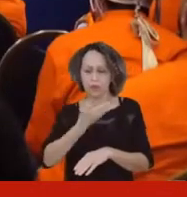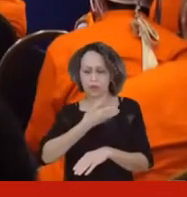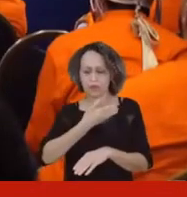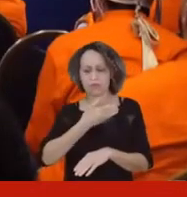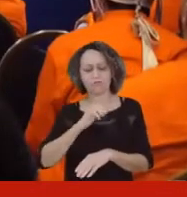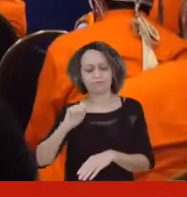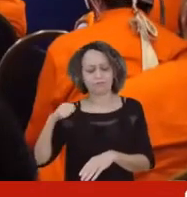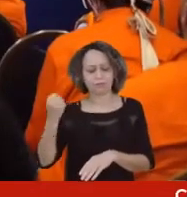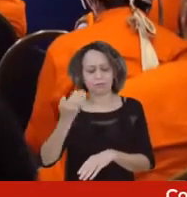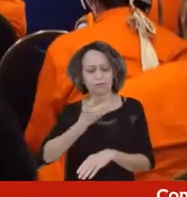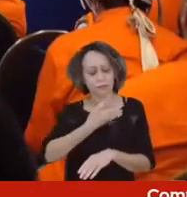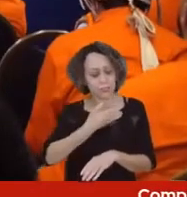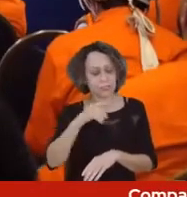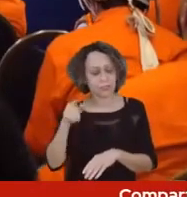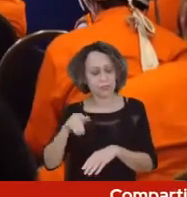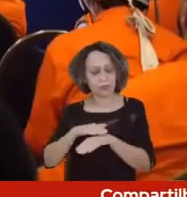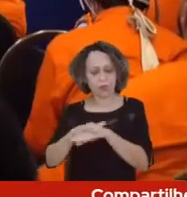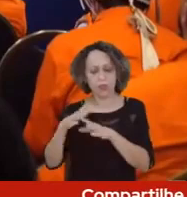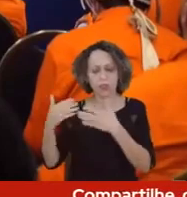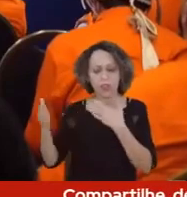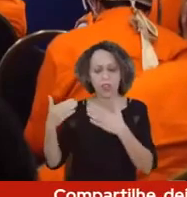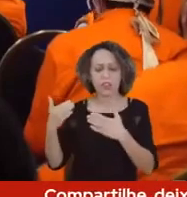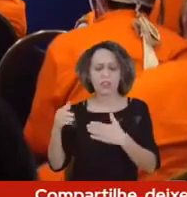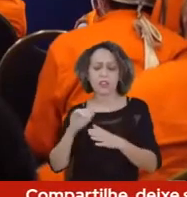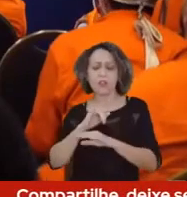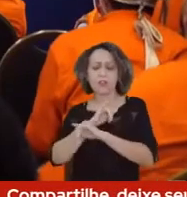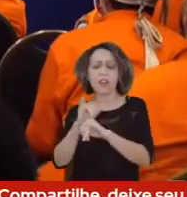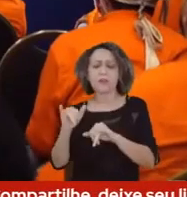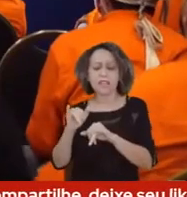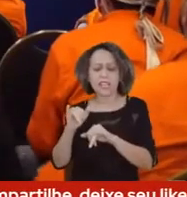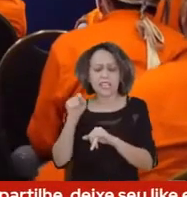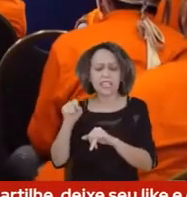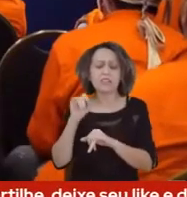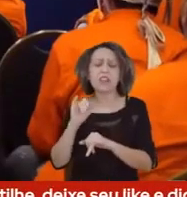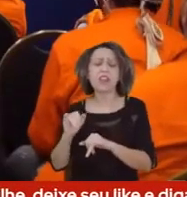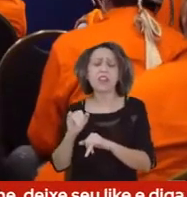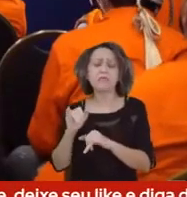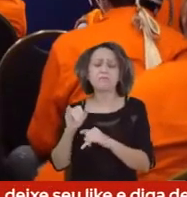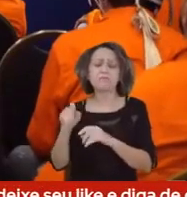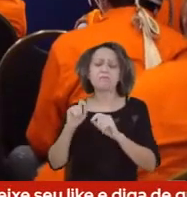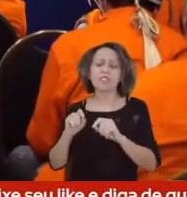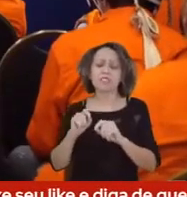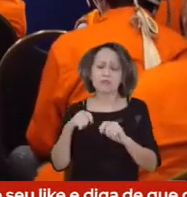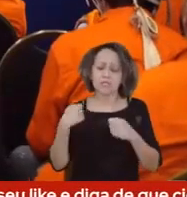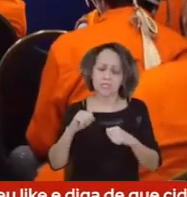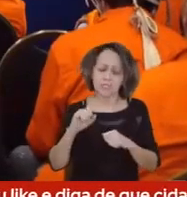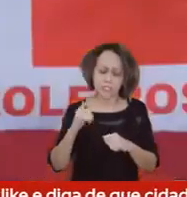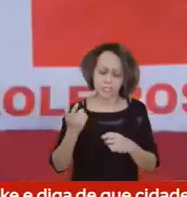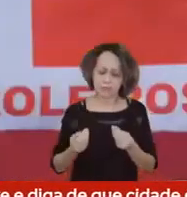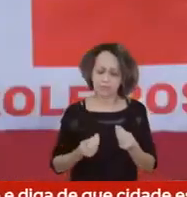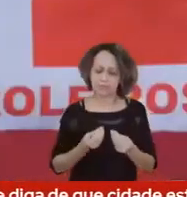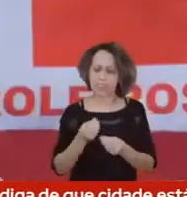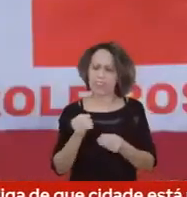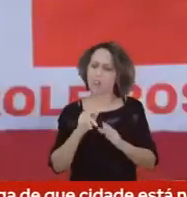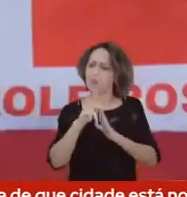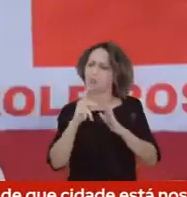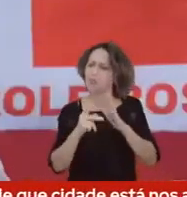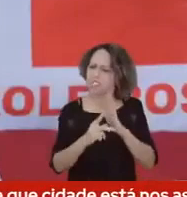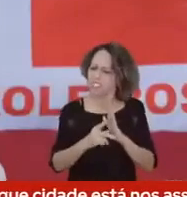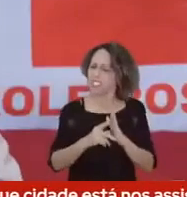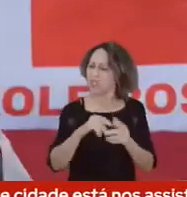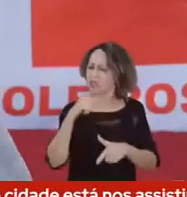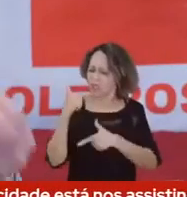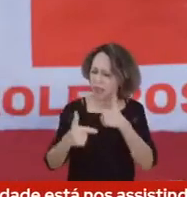preciso despertar a indignidade da humanidade contra a fome, porque também não tem explicação. O mundo